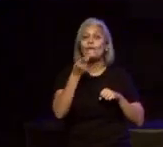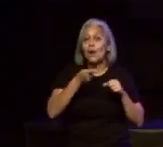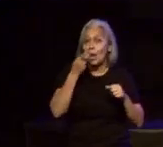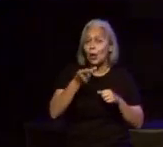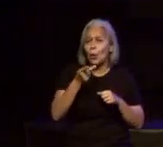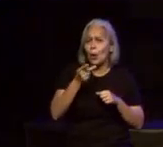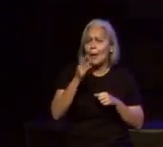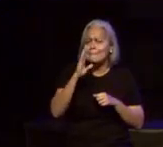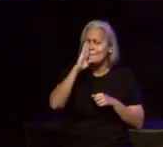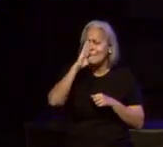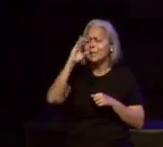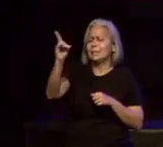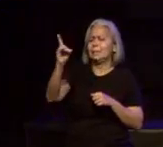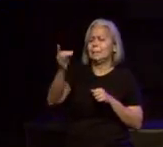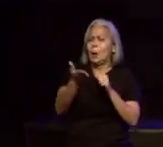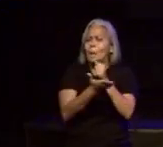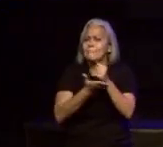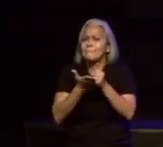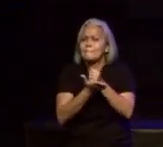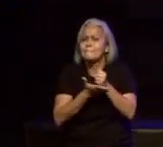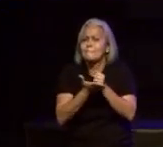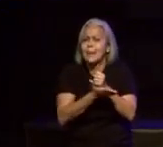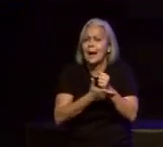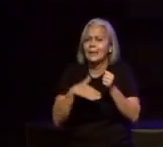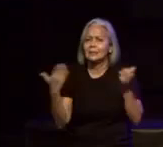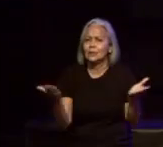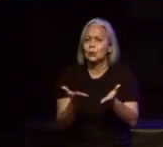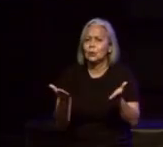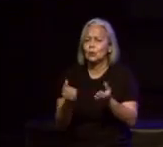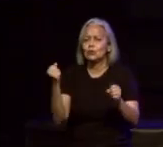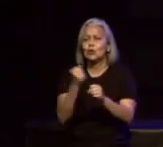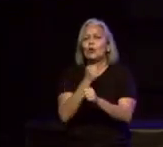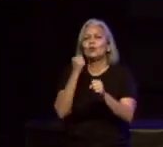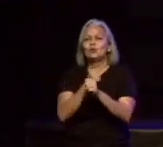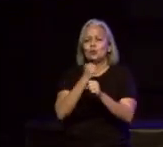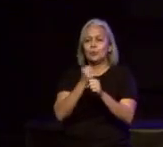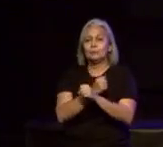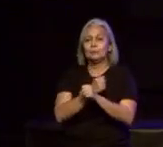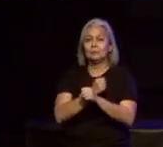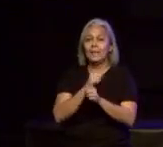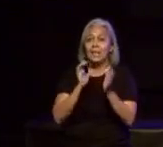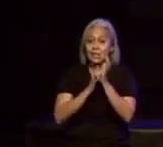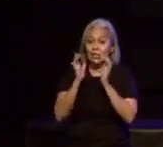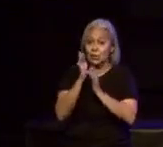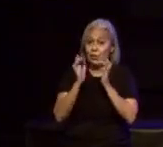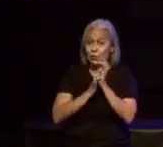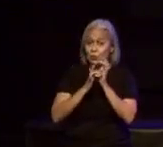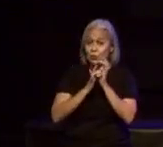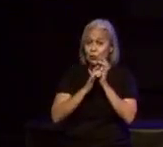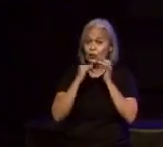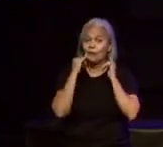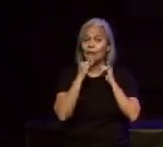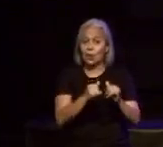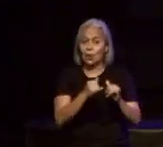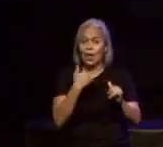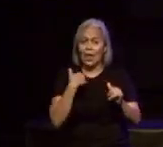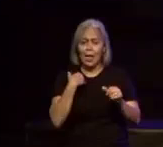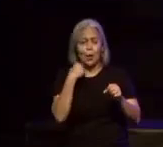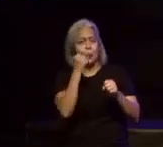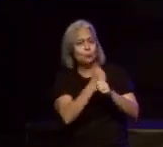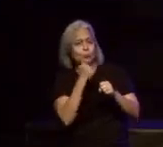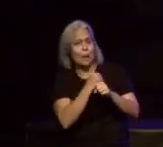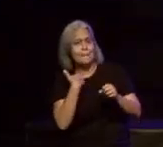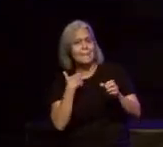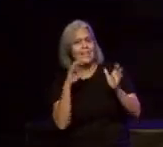máxima, vai ser a base do que nós vamos construir. E Jesus disse que construiria a sua igreja, que também pode ser traduzido